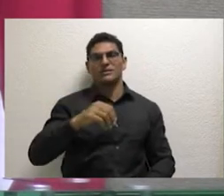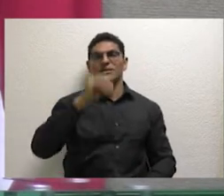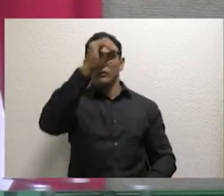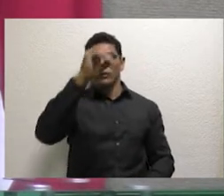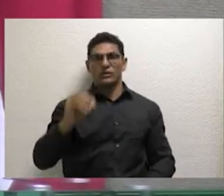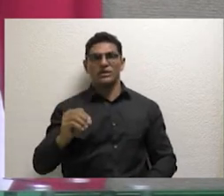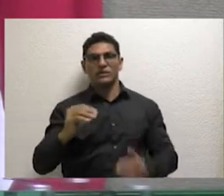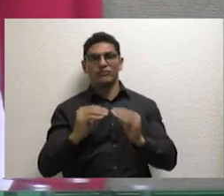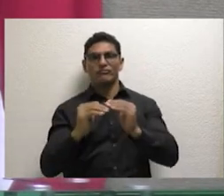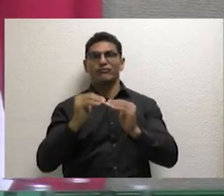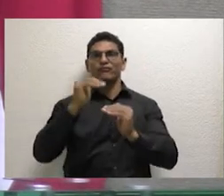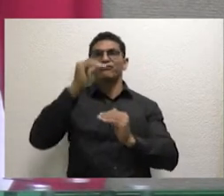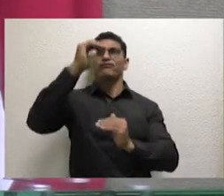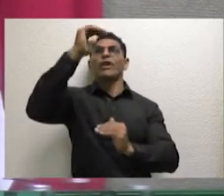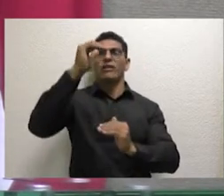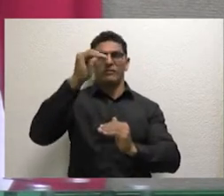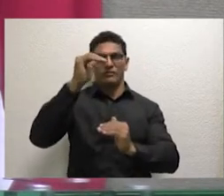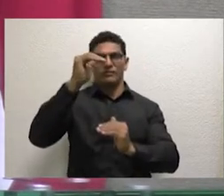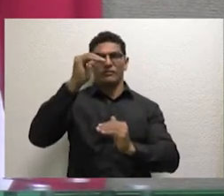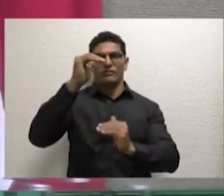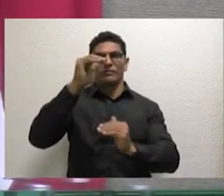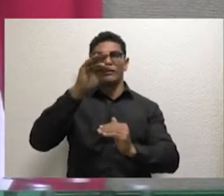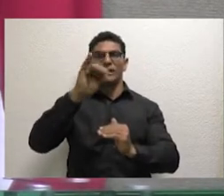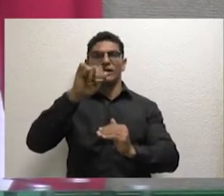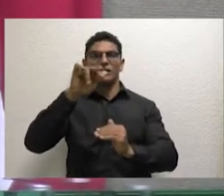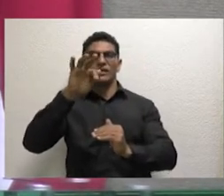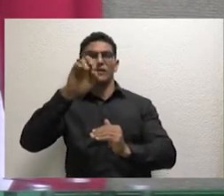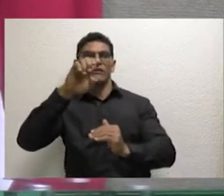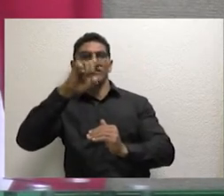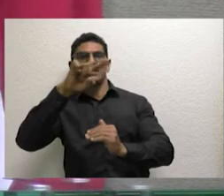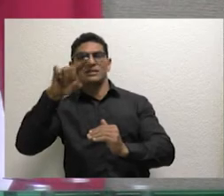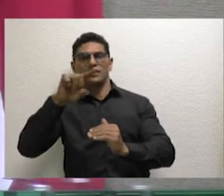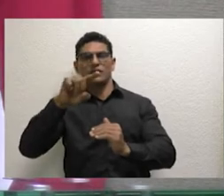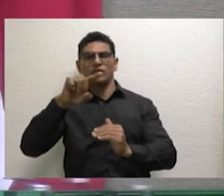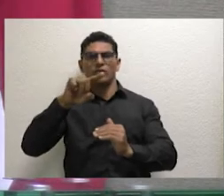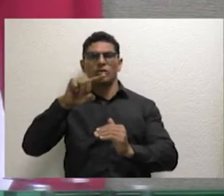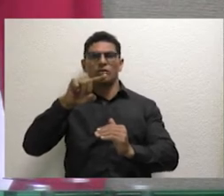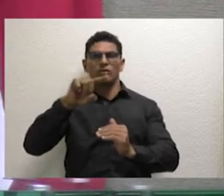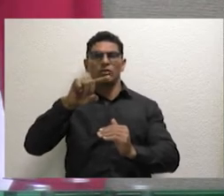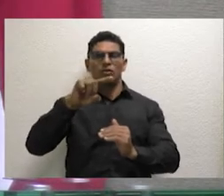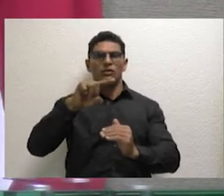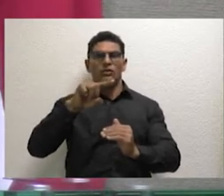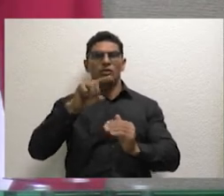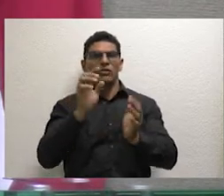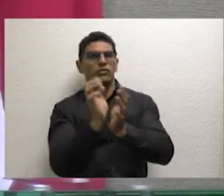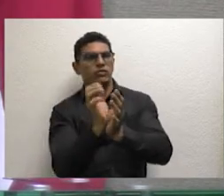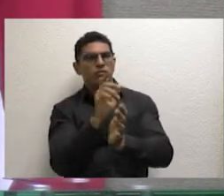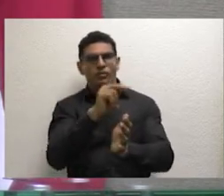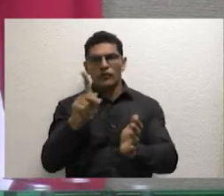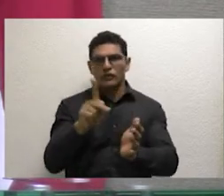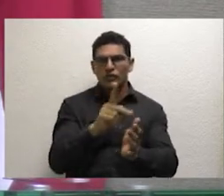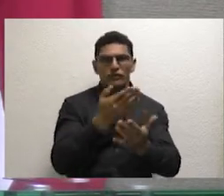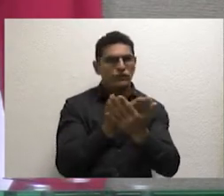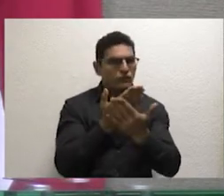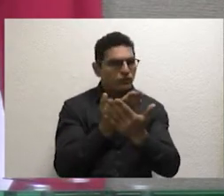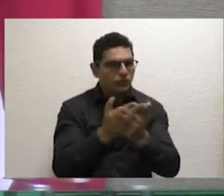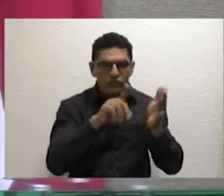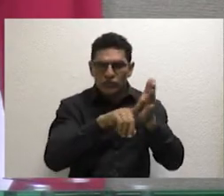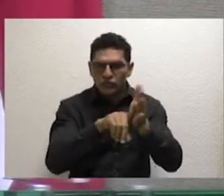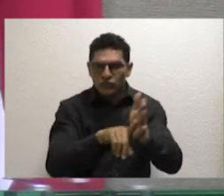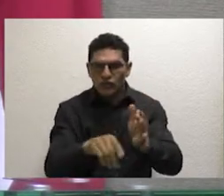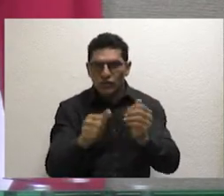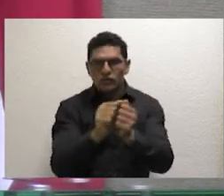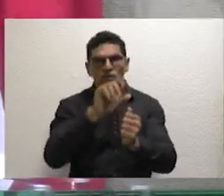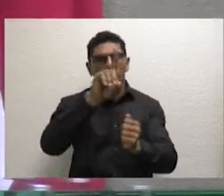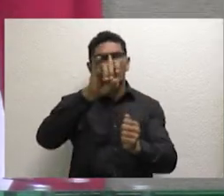inflação nós temos um estudo o sindicato fez um estudo junto ao DIESE com relação